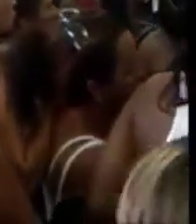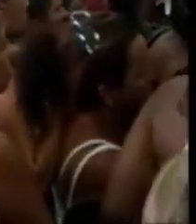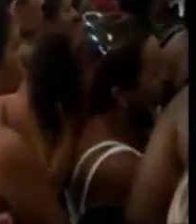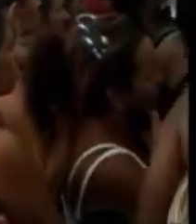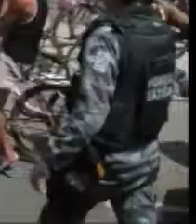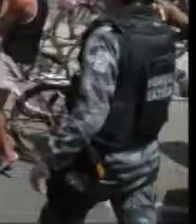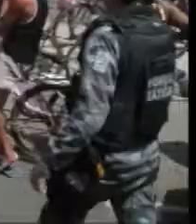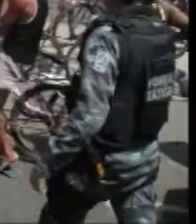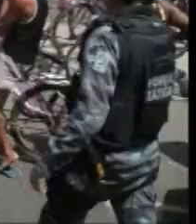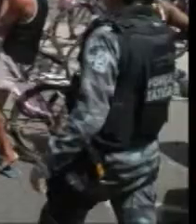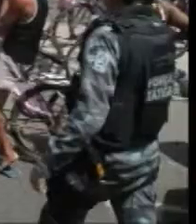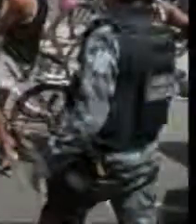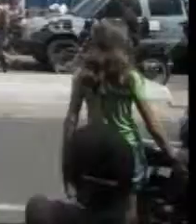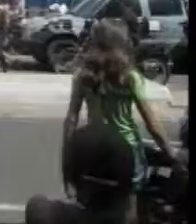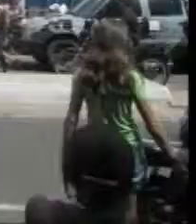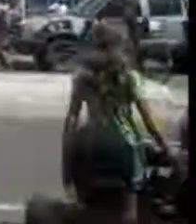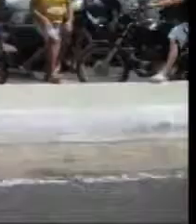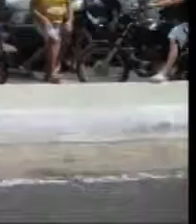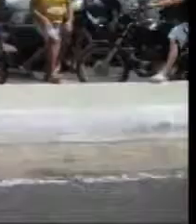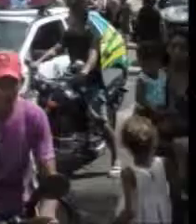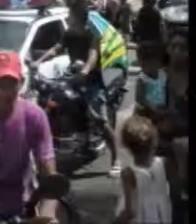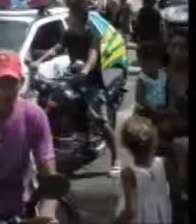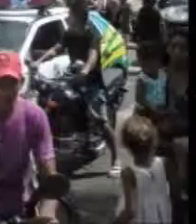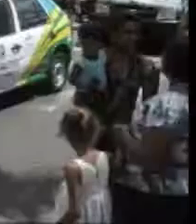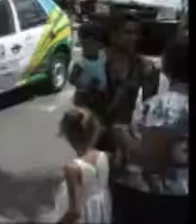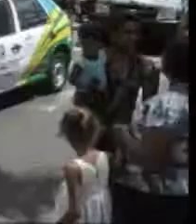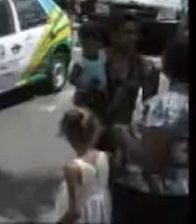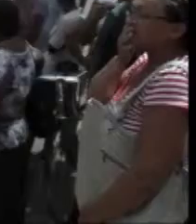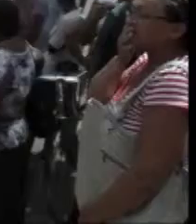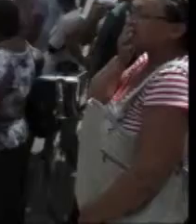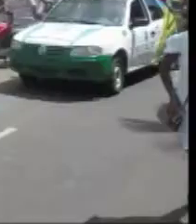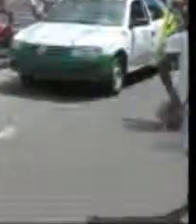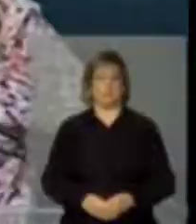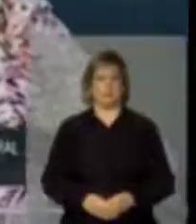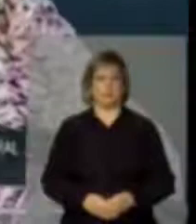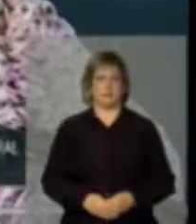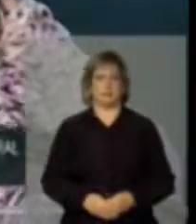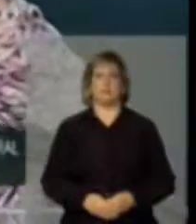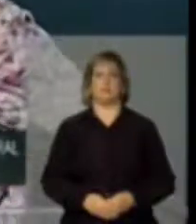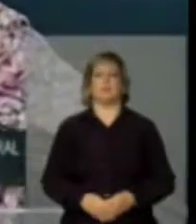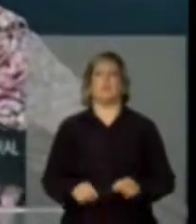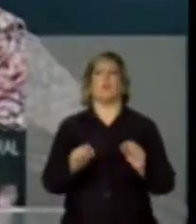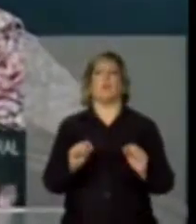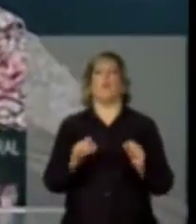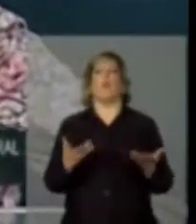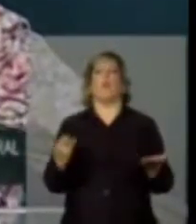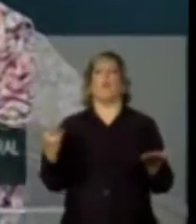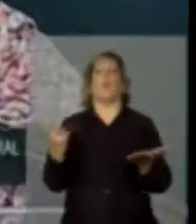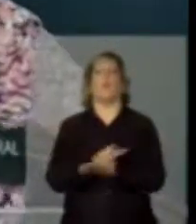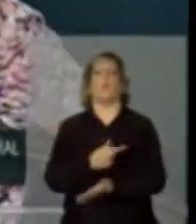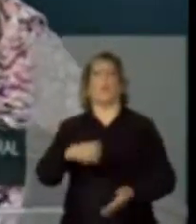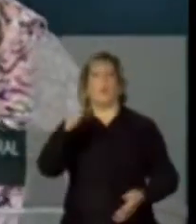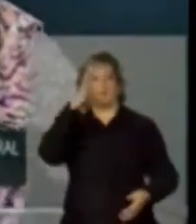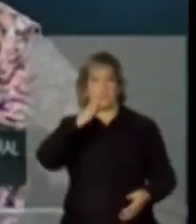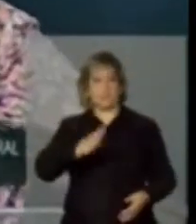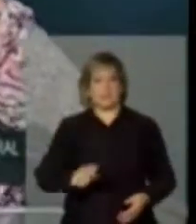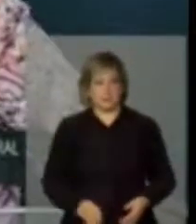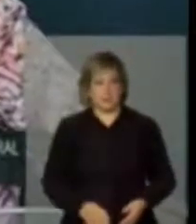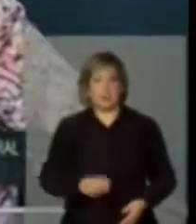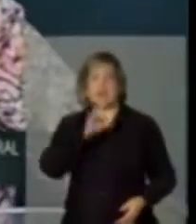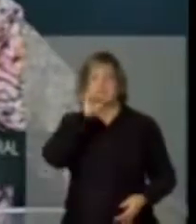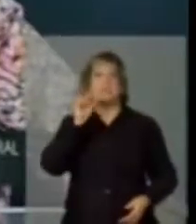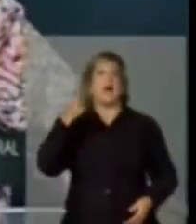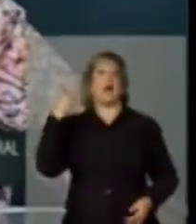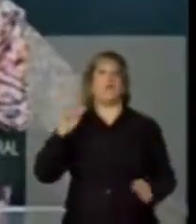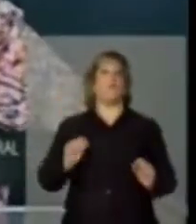em situação de pobreza no Brasil. Revoltada, a presidente comenta a notícia. O que aconteceu no Brasil